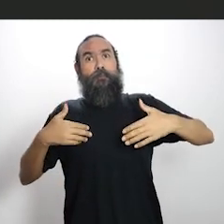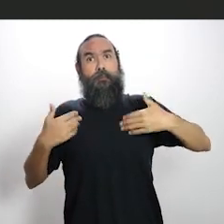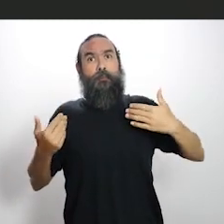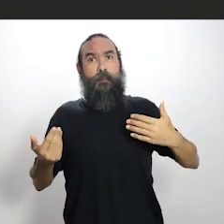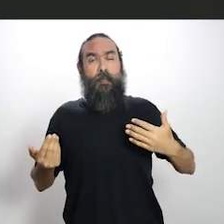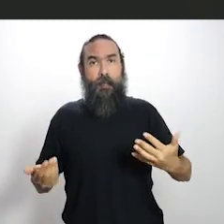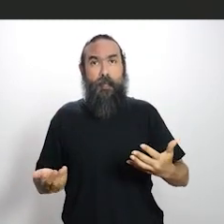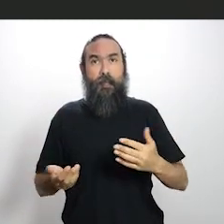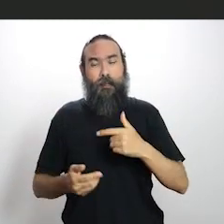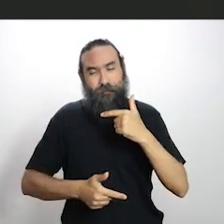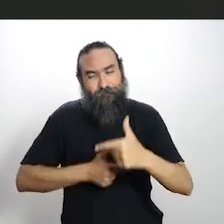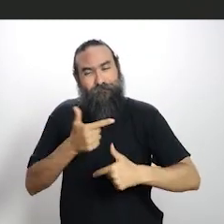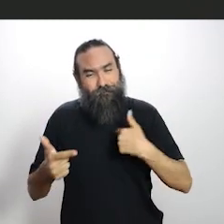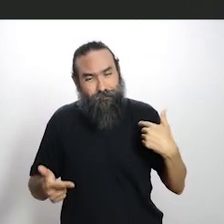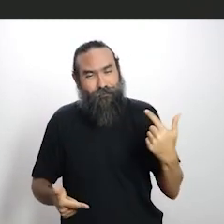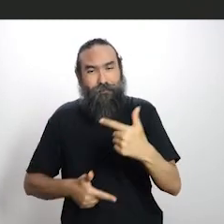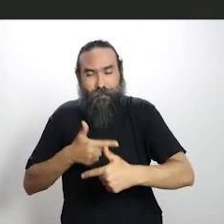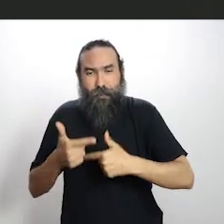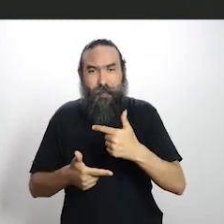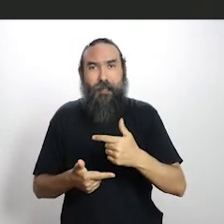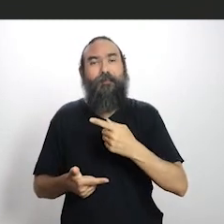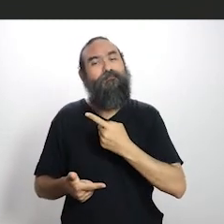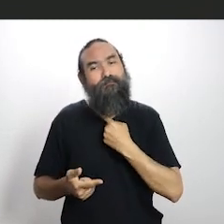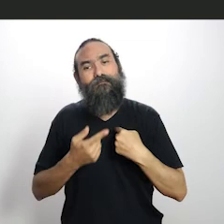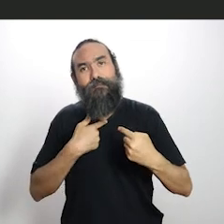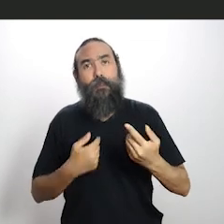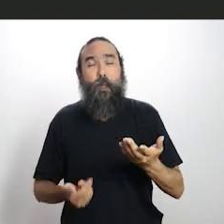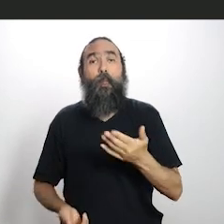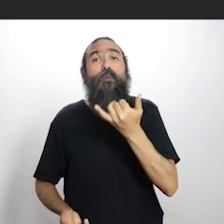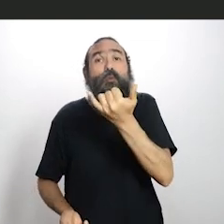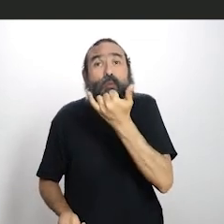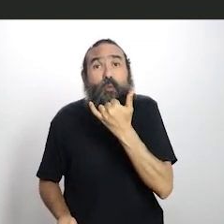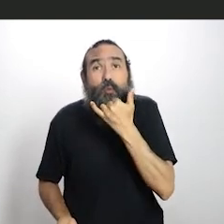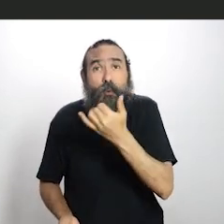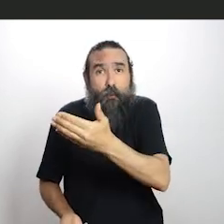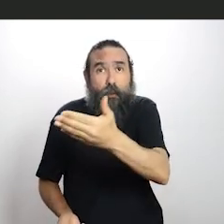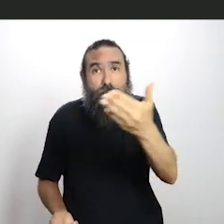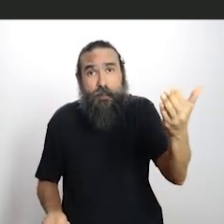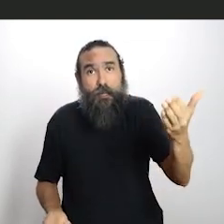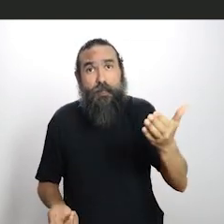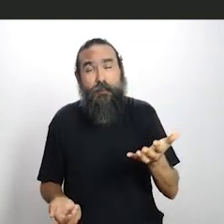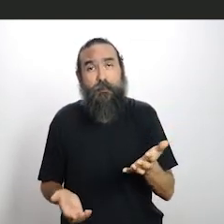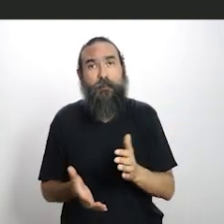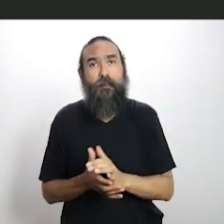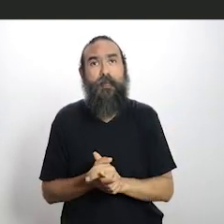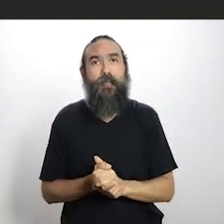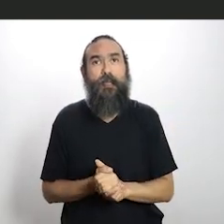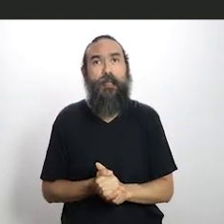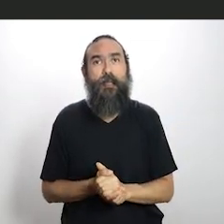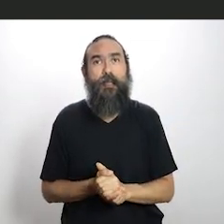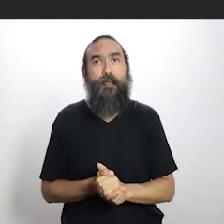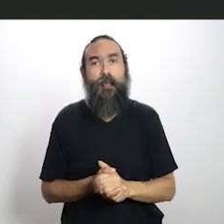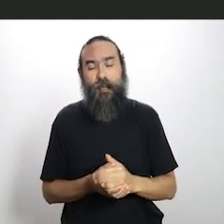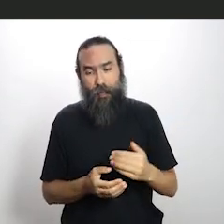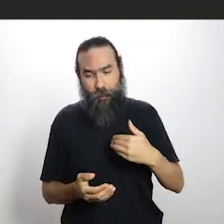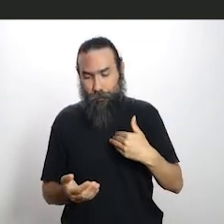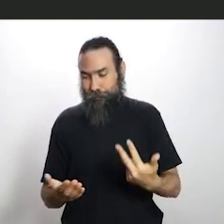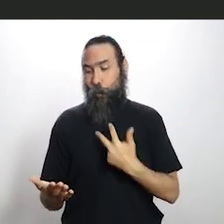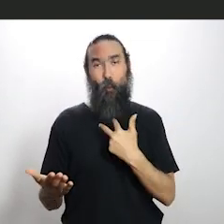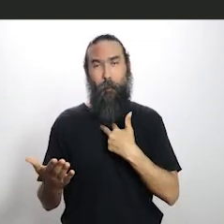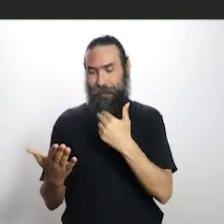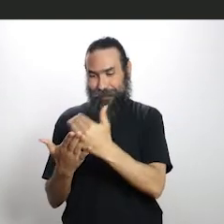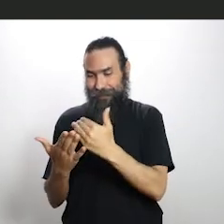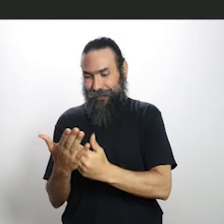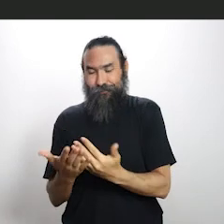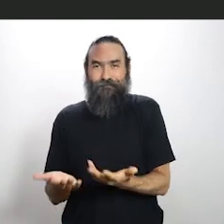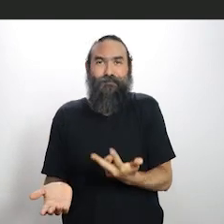e eu marquei até as 20 horas pela correria que a gente está fazendo aqui já estamos trabalhando nessa questão dos mapas culturais